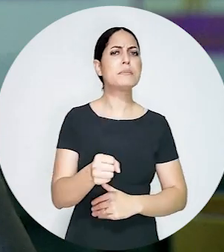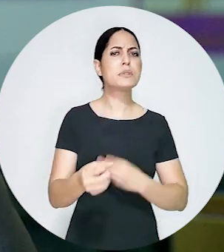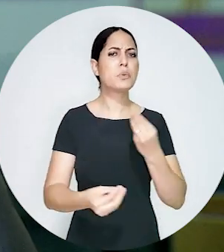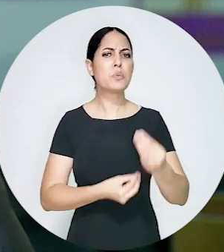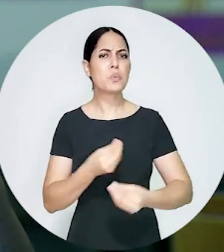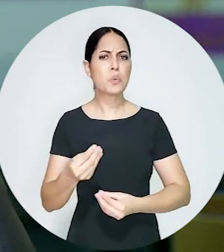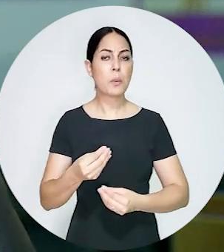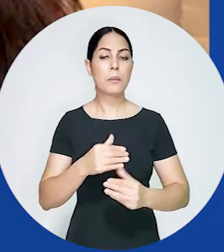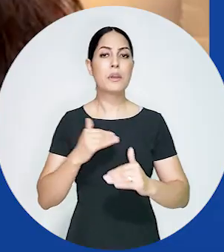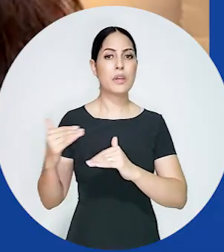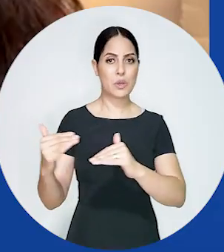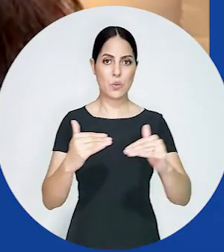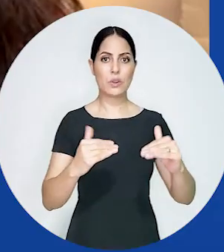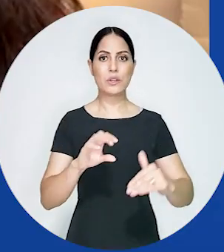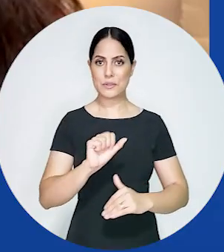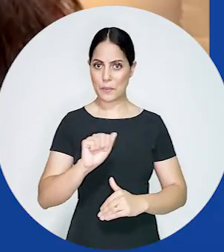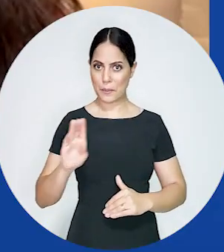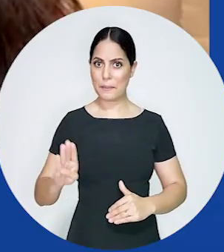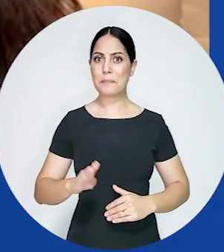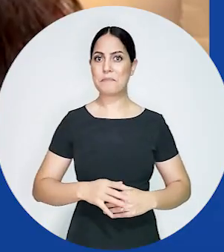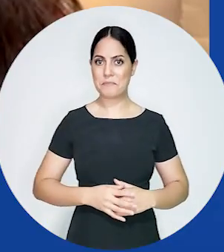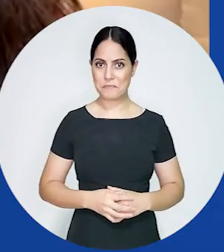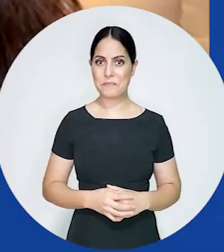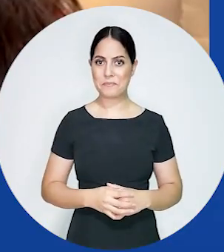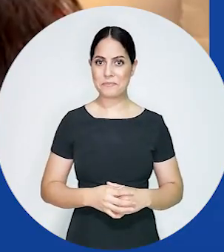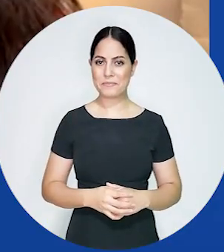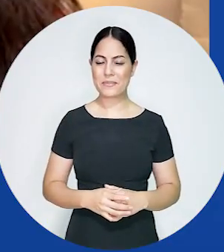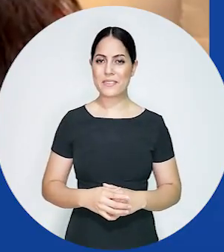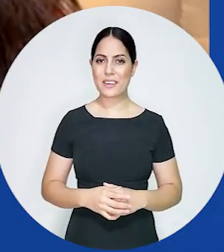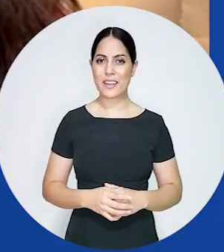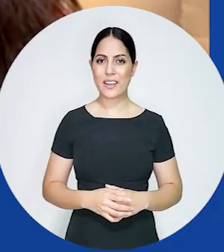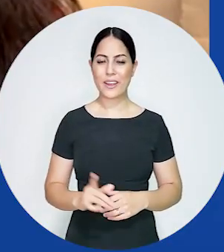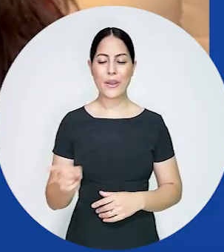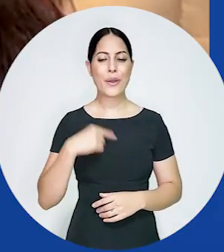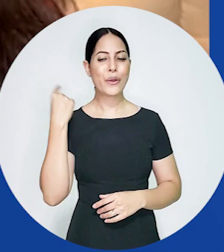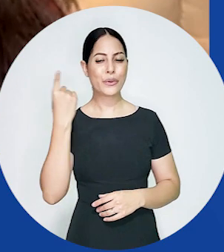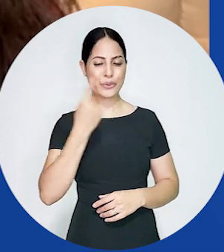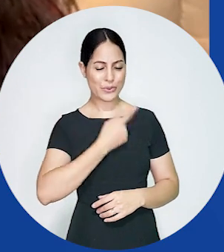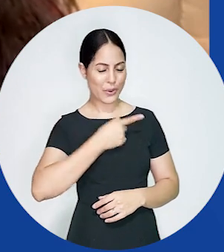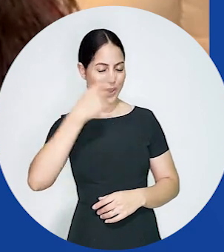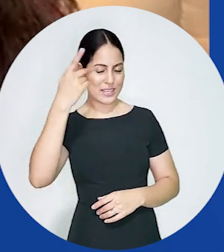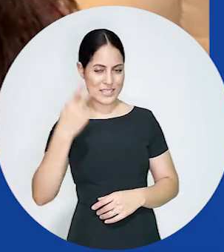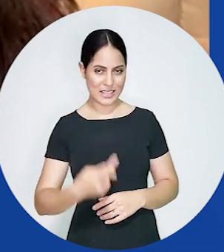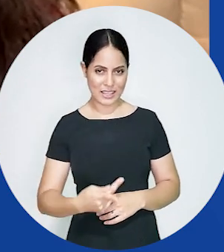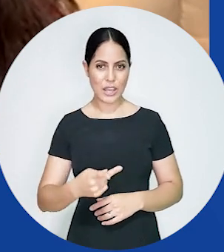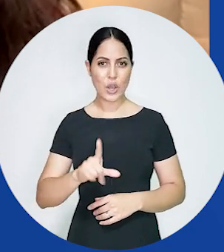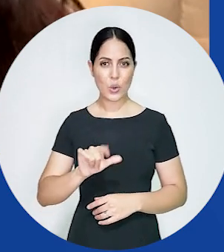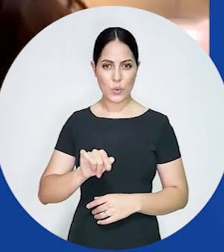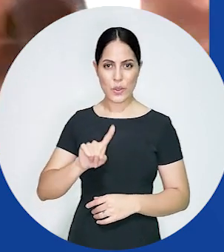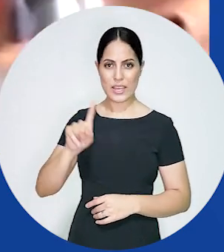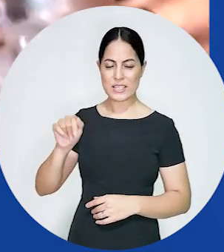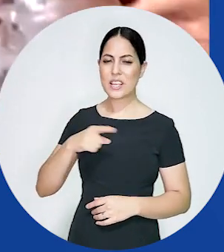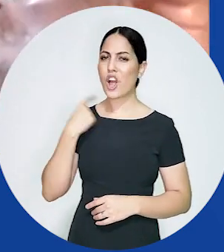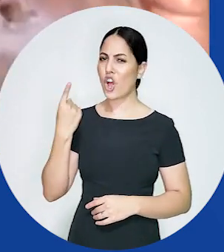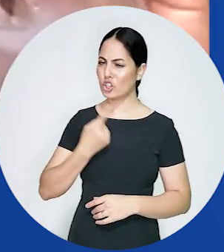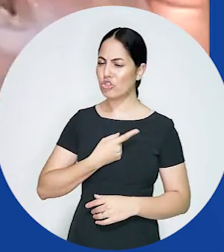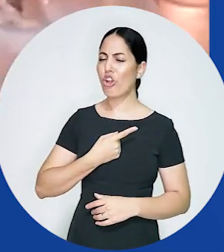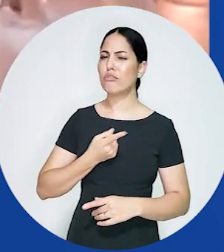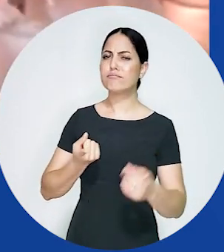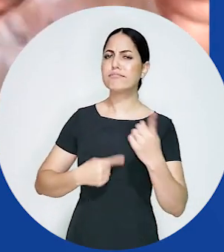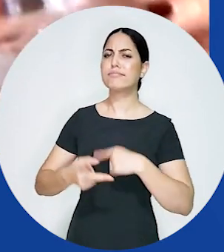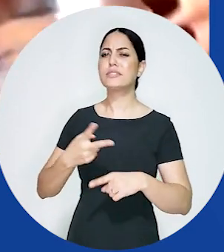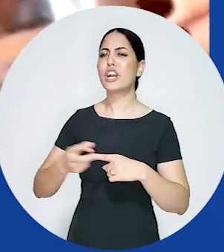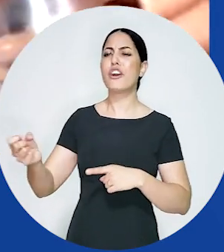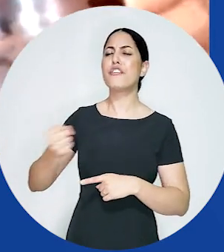gênero na OAB. Nós tivemos aqui, Luísa, uma vitória das mulheres. Não foi um processo simples, mas